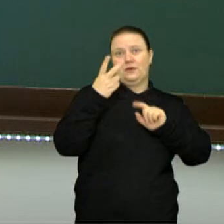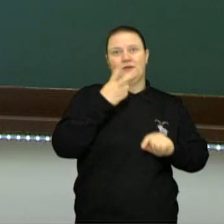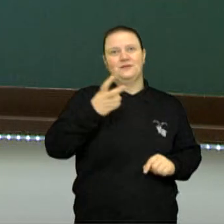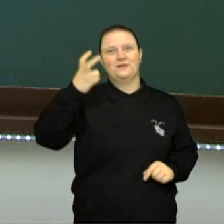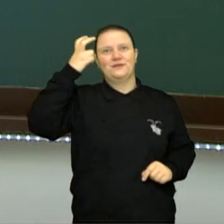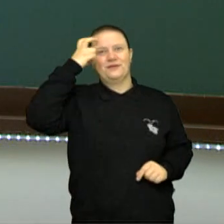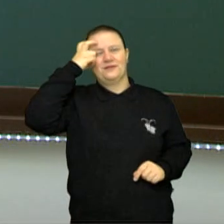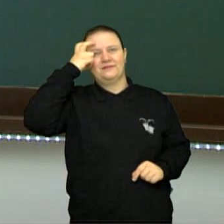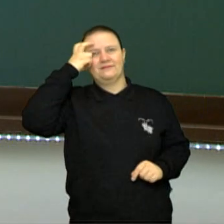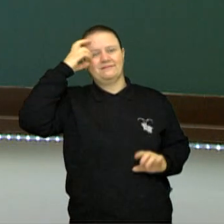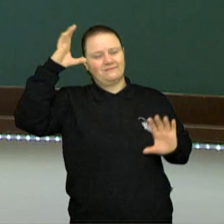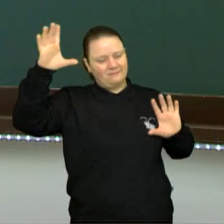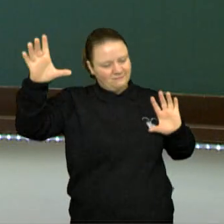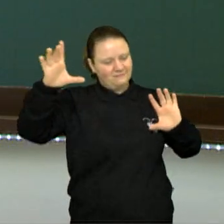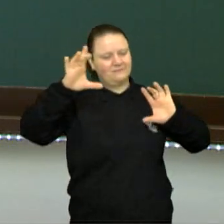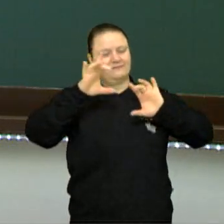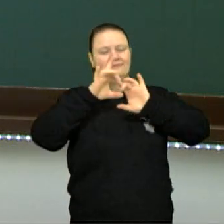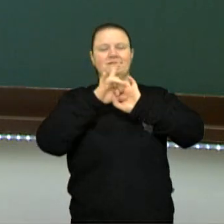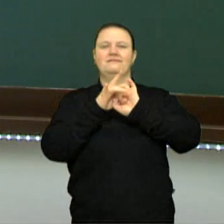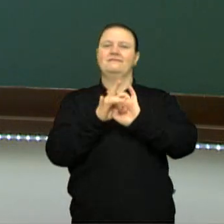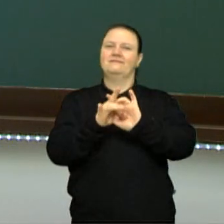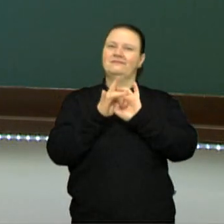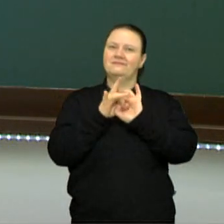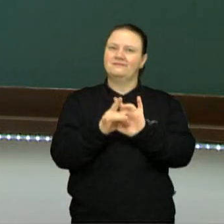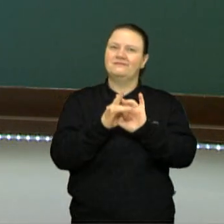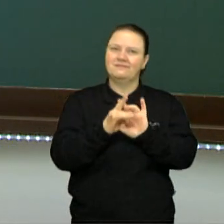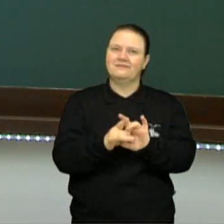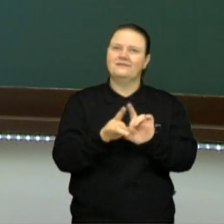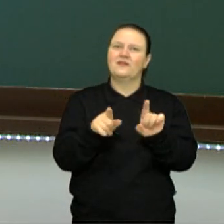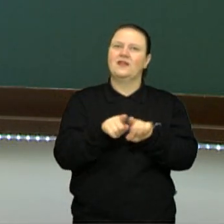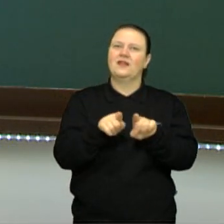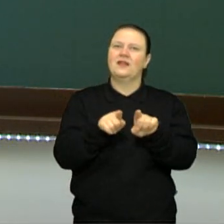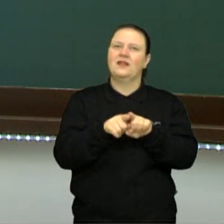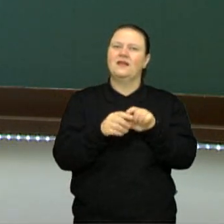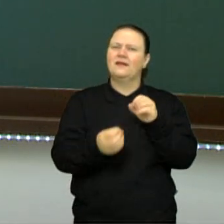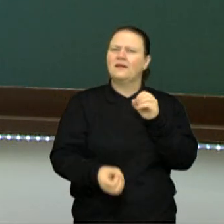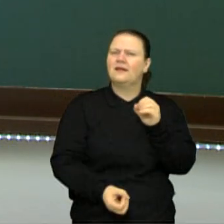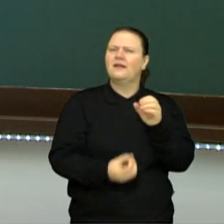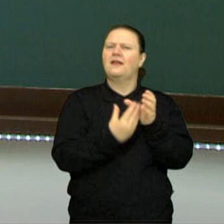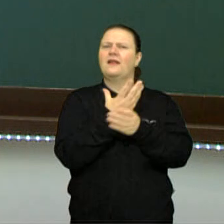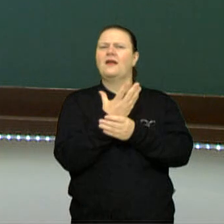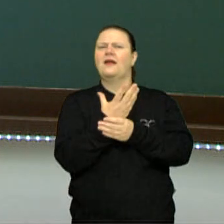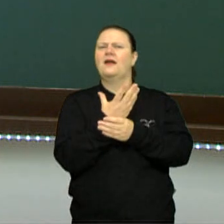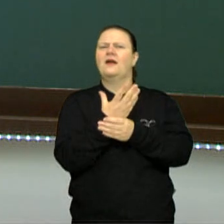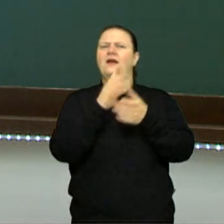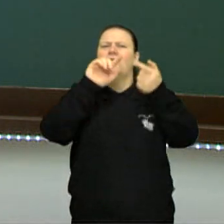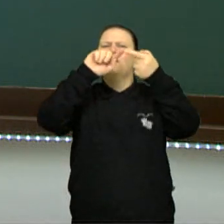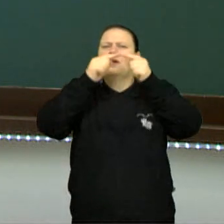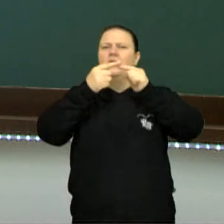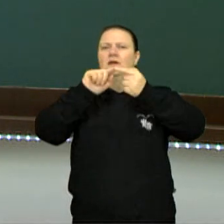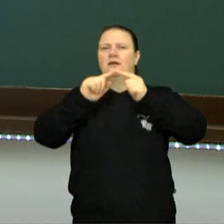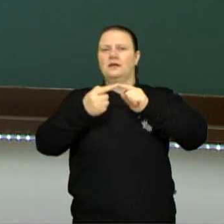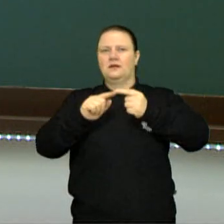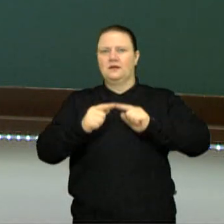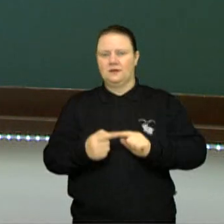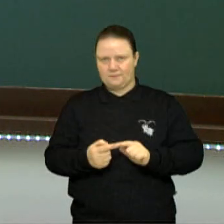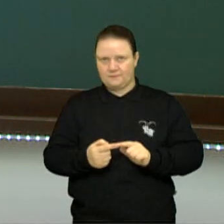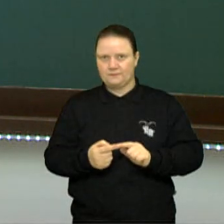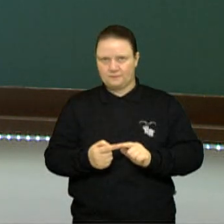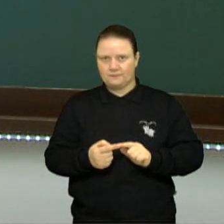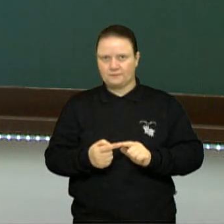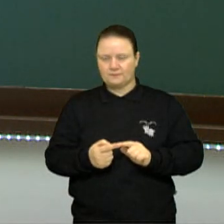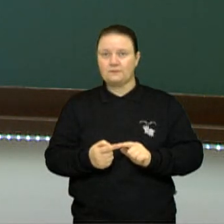que se uniram ali e criaram muita arte, muita cultura e criaram nessa relação aí bonita que nós temos na